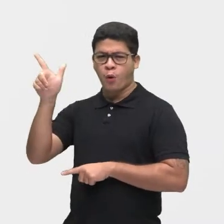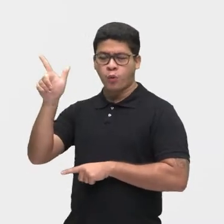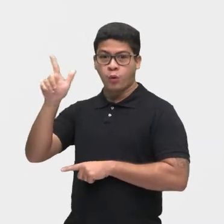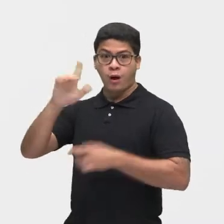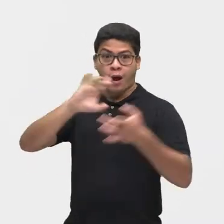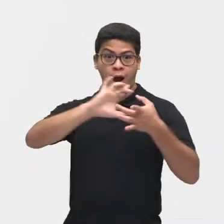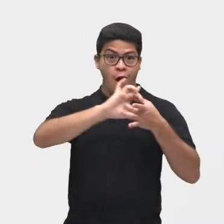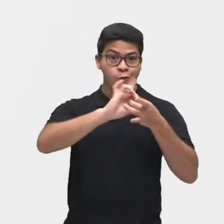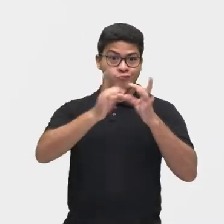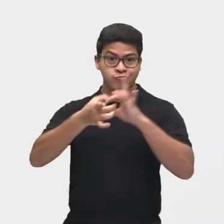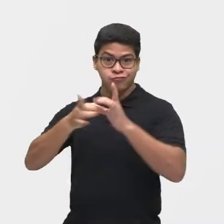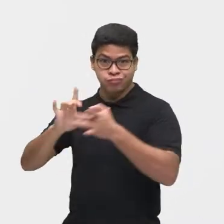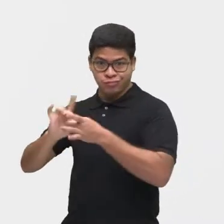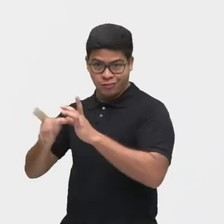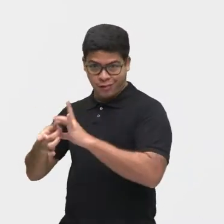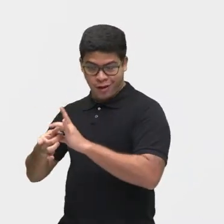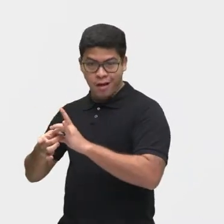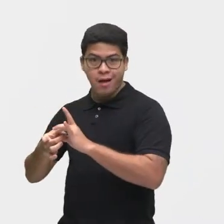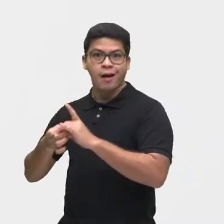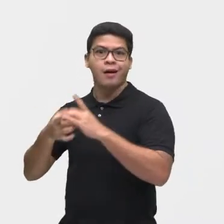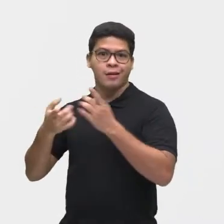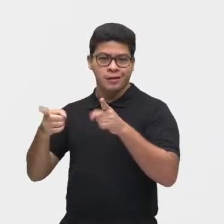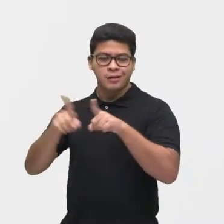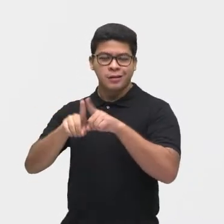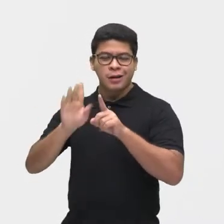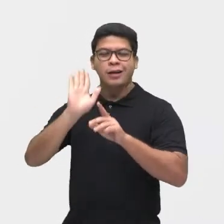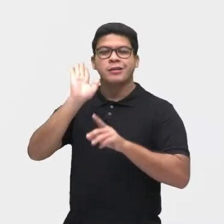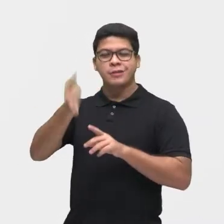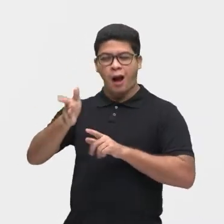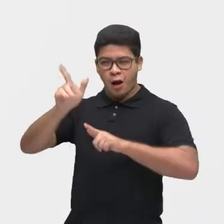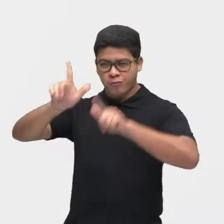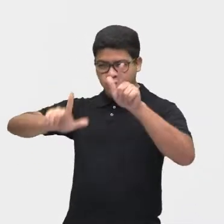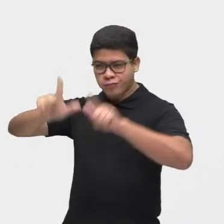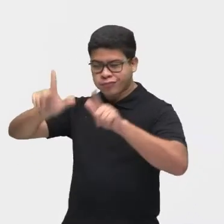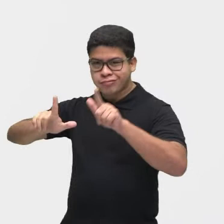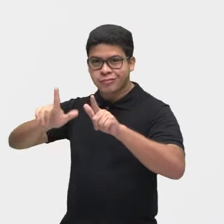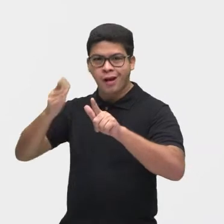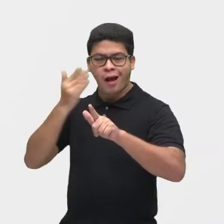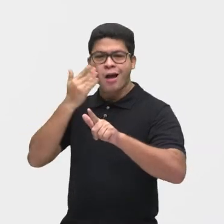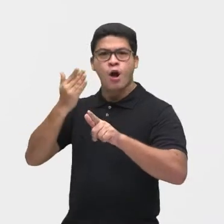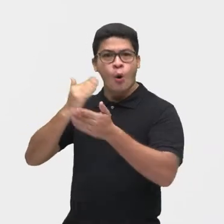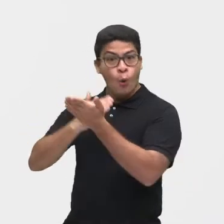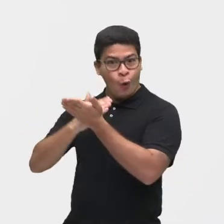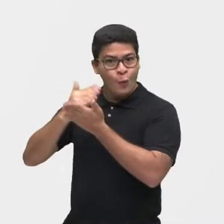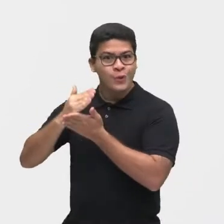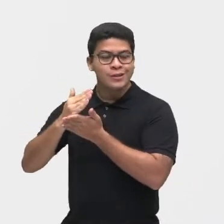vocês já devem ter visto aí na televisão, está passando até as Olimpíadas aí, né?